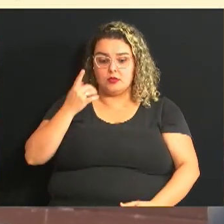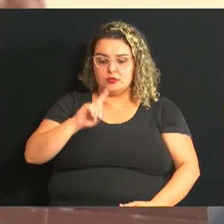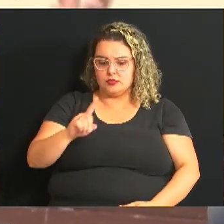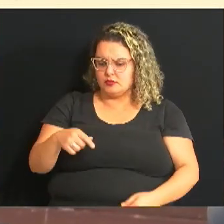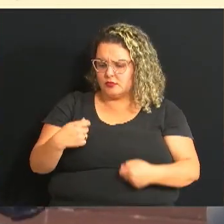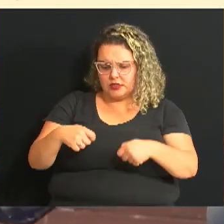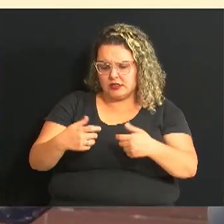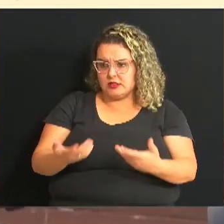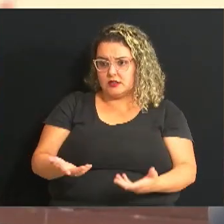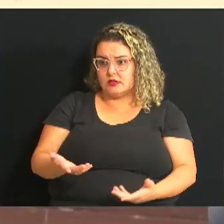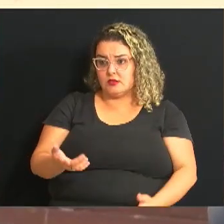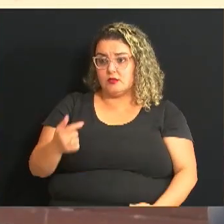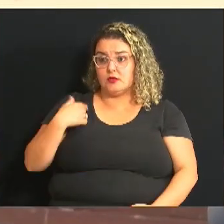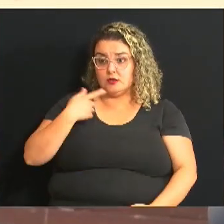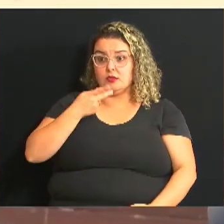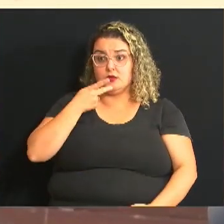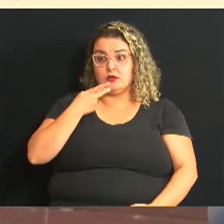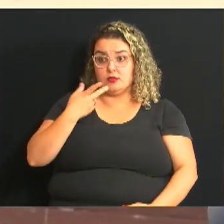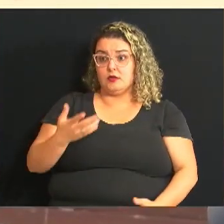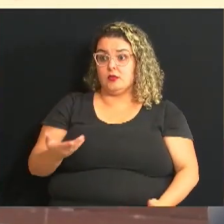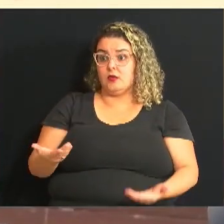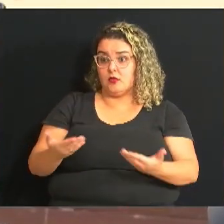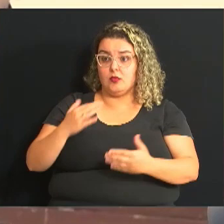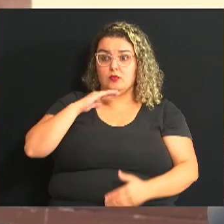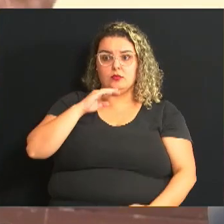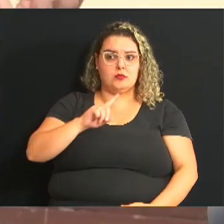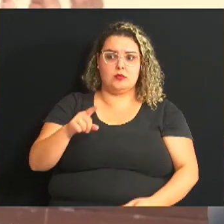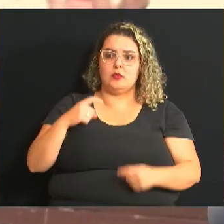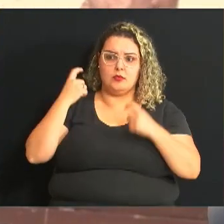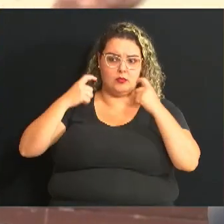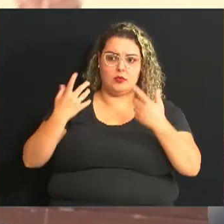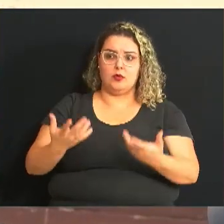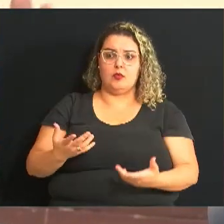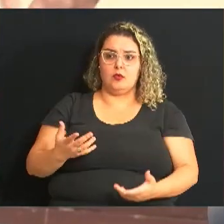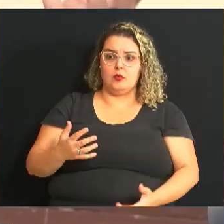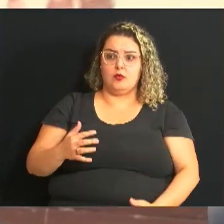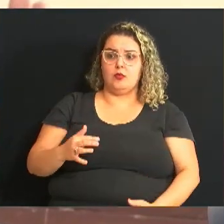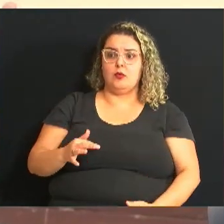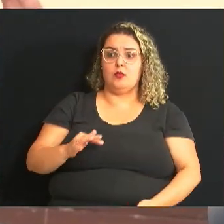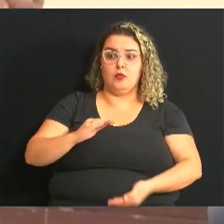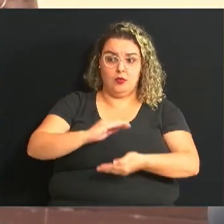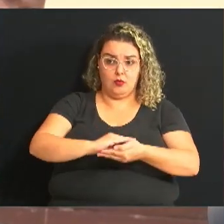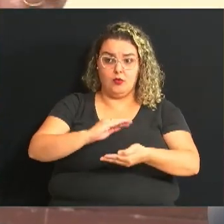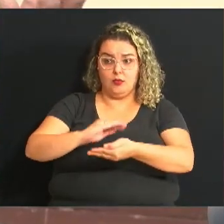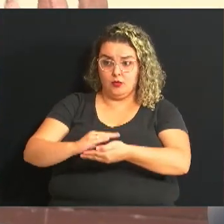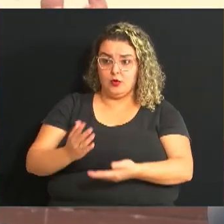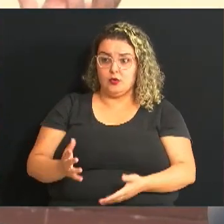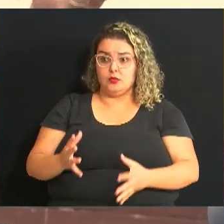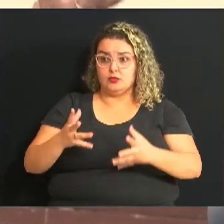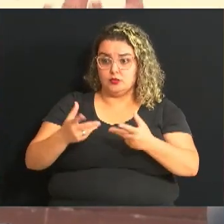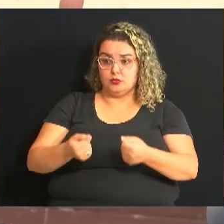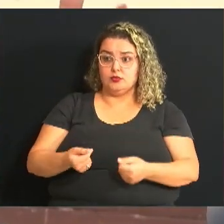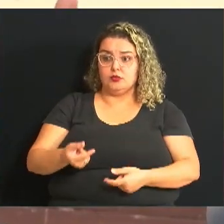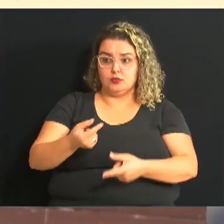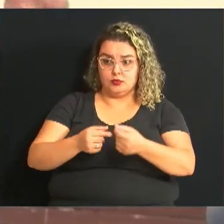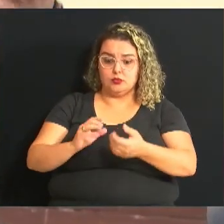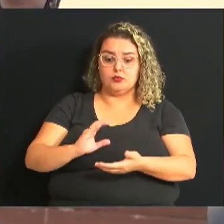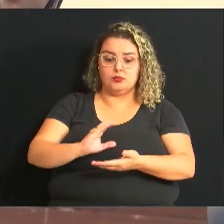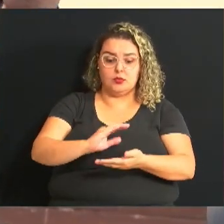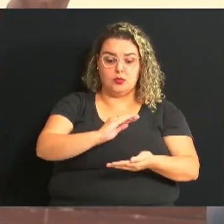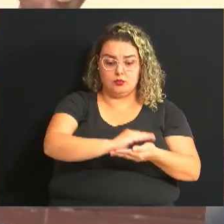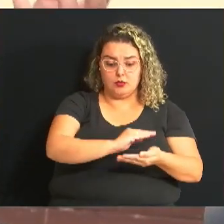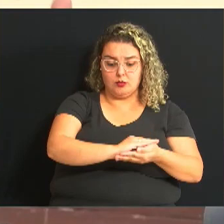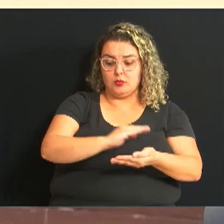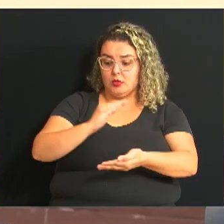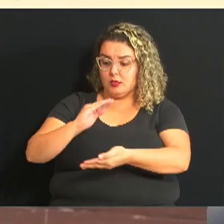o que nós estamos dizendo que hoje à tarde, não precisa se preocupar. O fundo, toda a destinação vai para os fundos, que faz